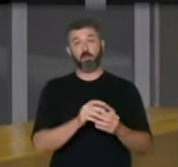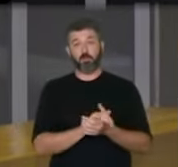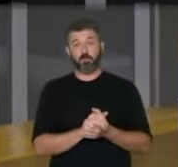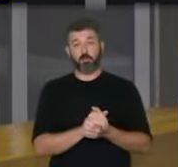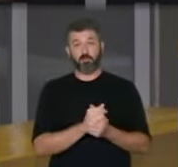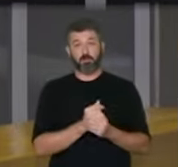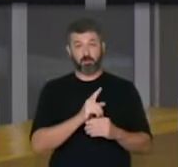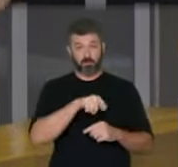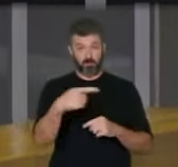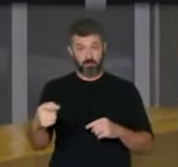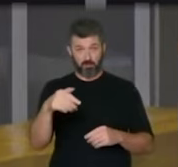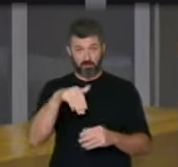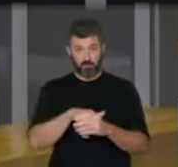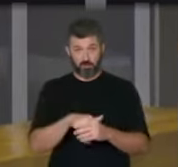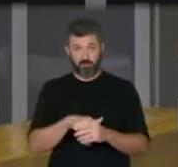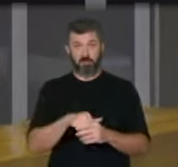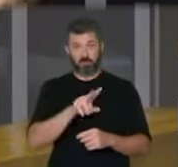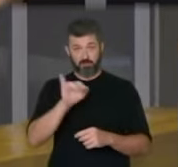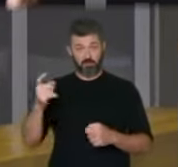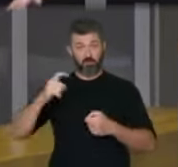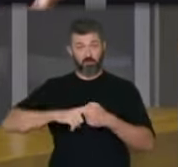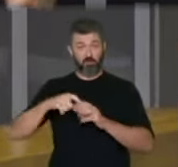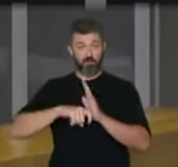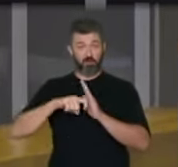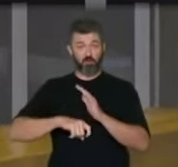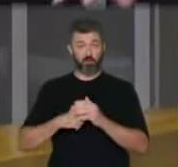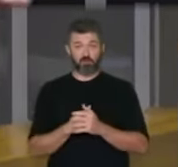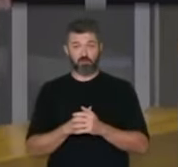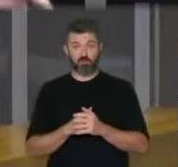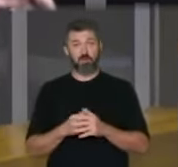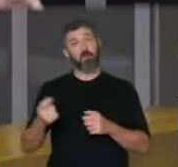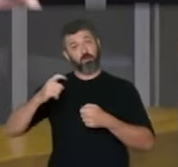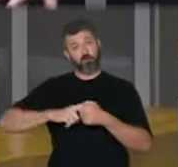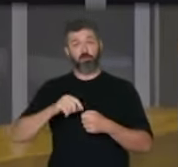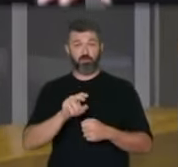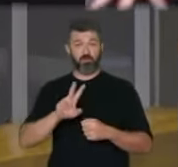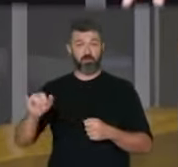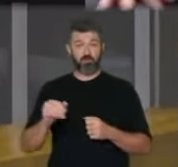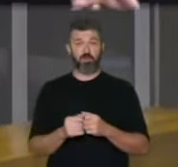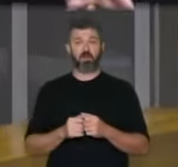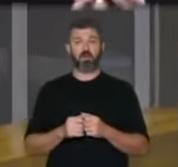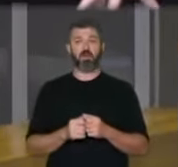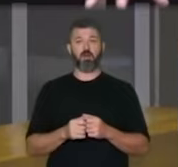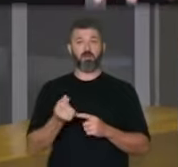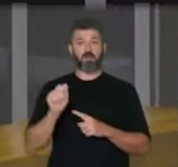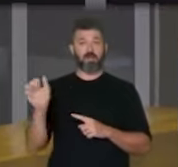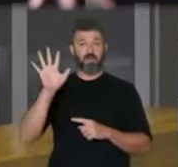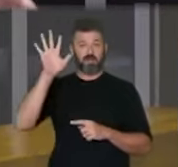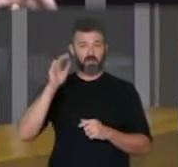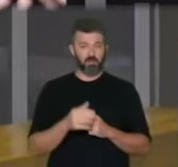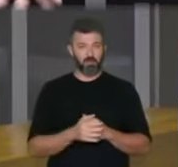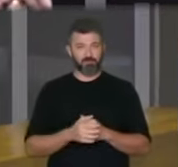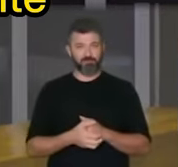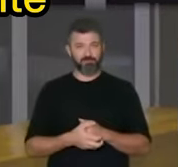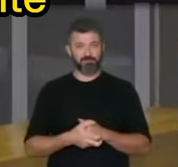passando a eleição, ia voltar os impostos, ia voltar com o preço alto dos